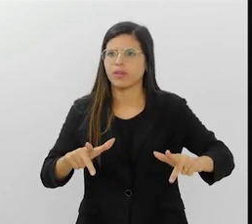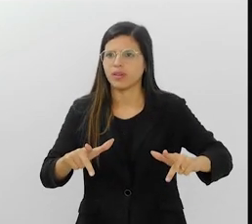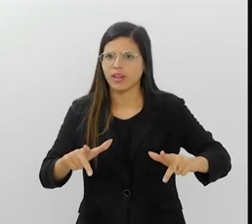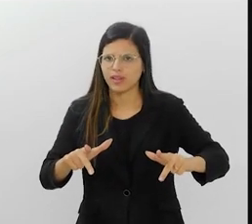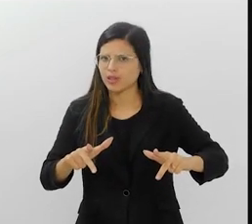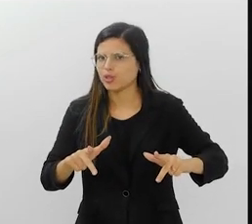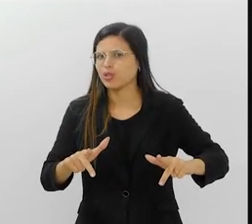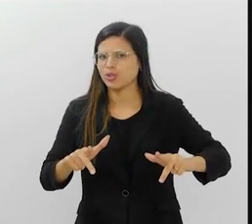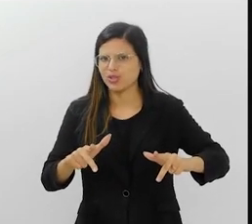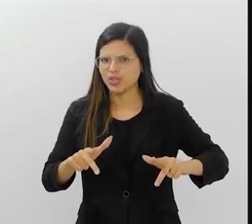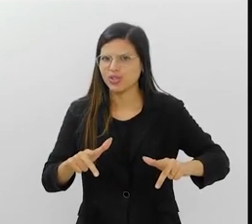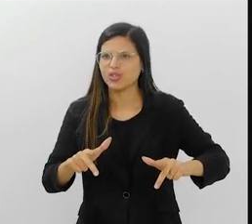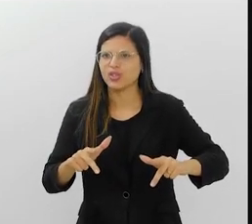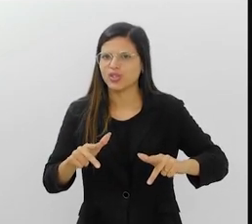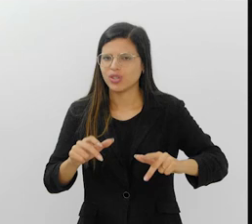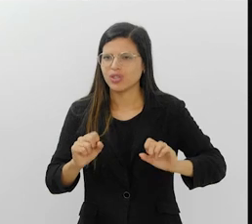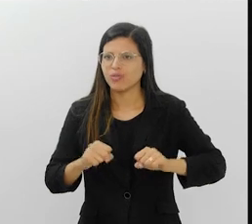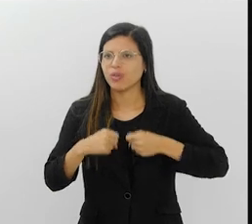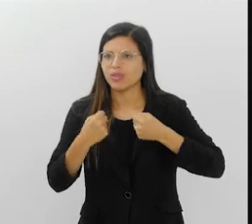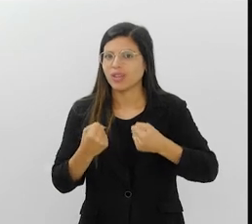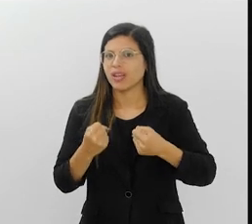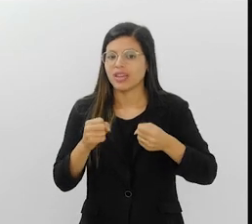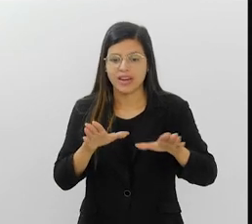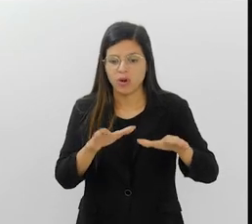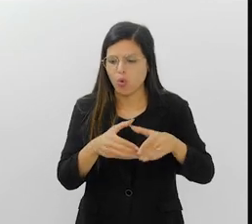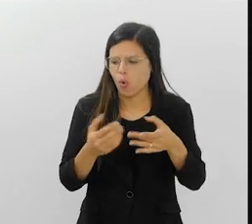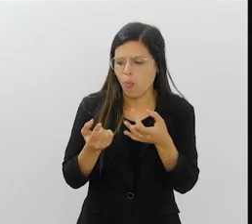comunidade pulsante. E aquilo tudo contra mim.